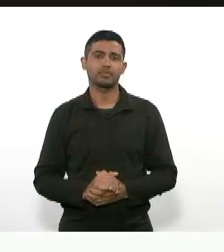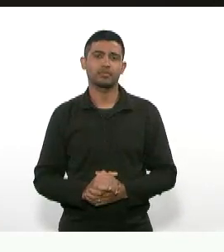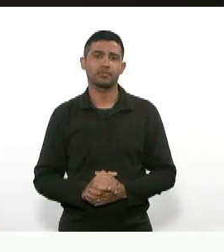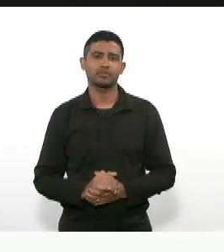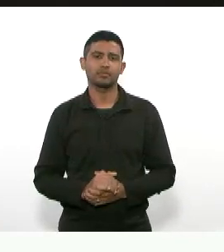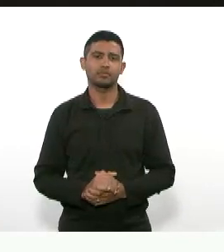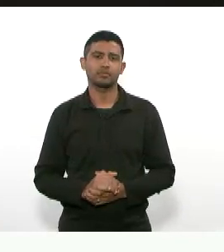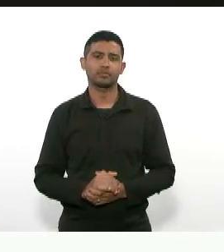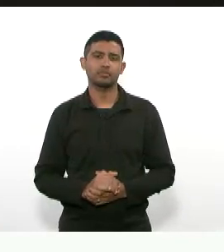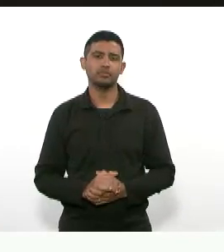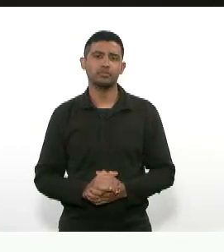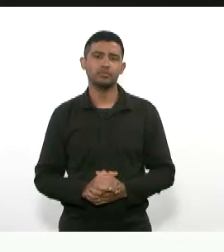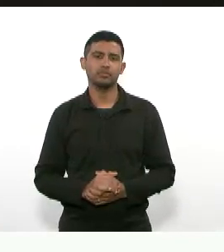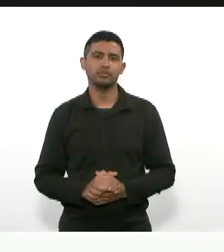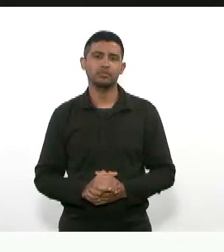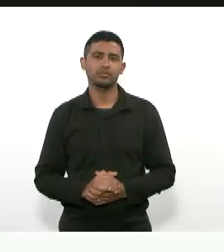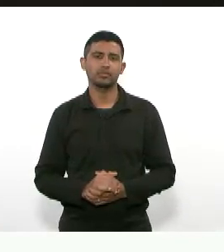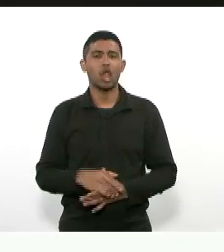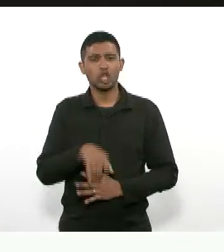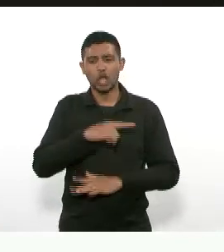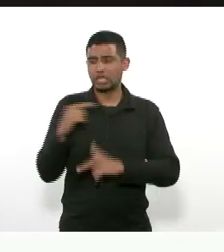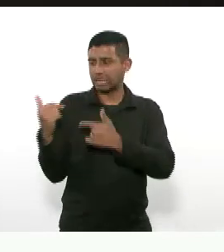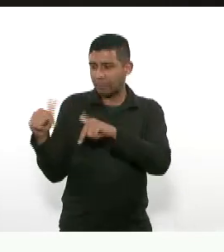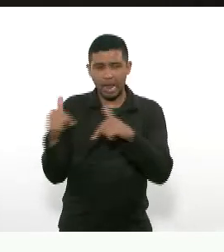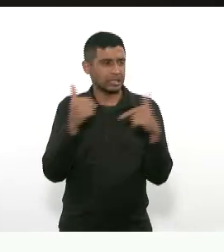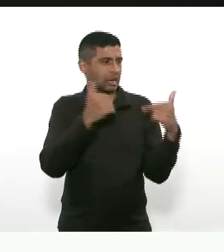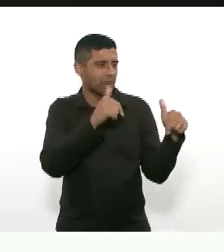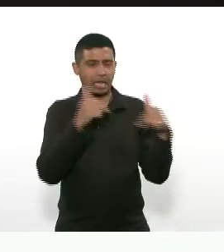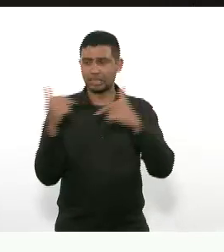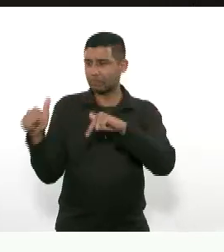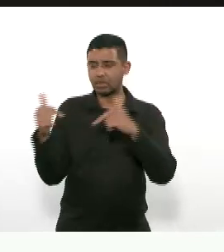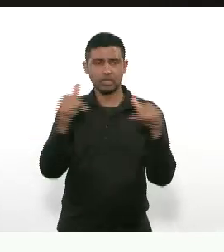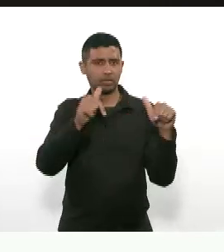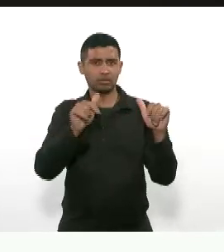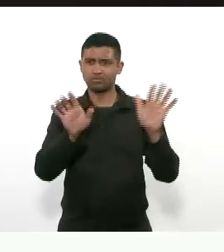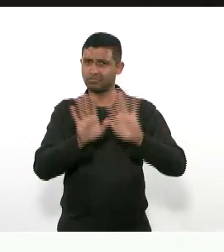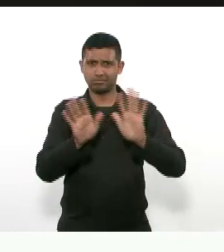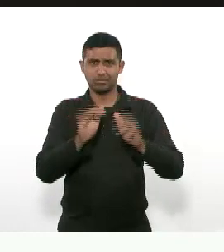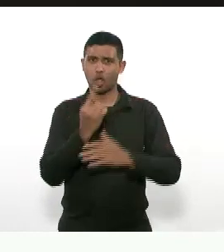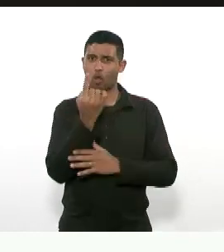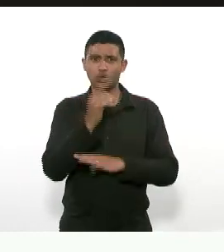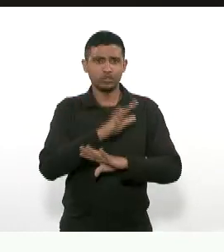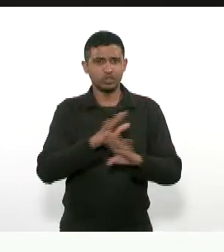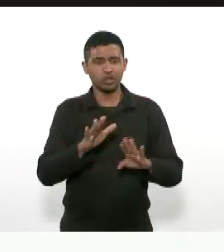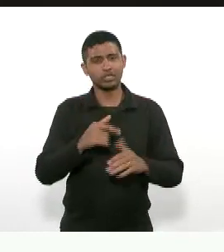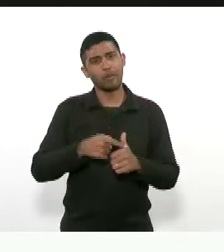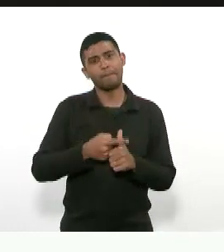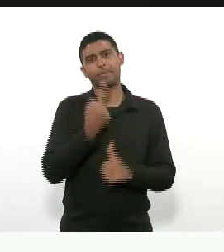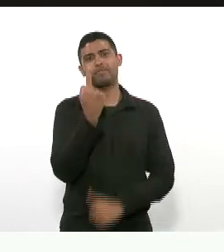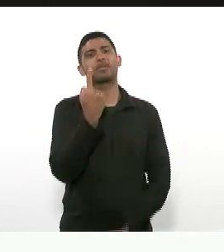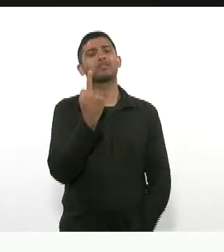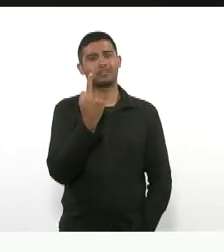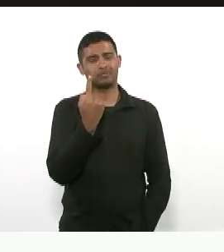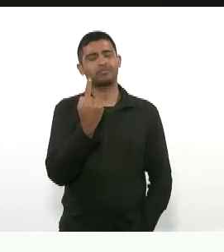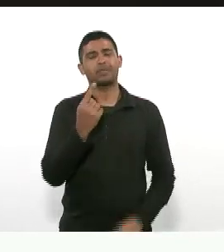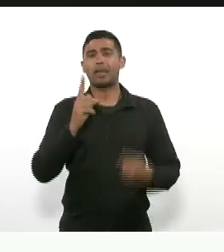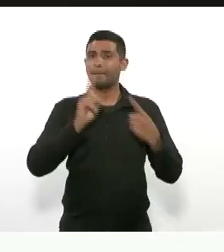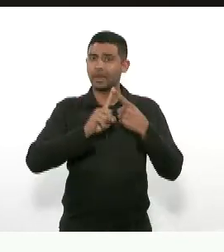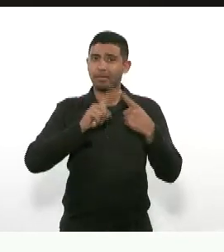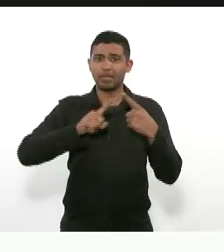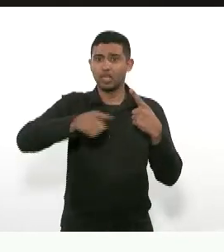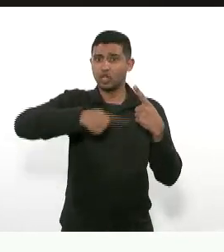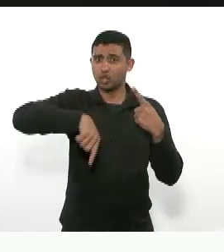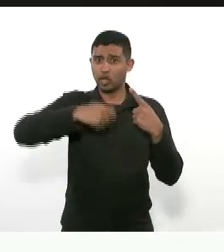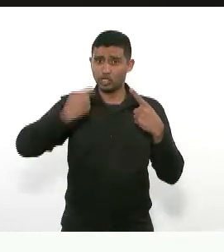um trabalho em duplicidade. Então, em primeiro lugar, nós deveríamos ter uma carteira